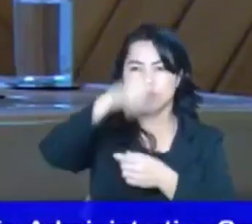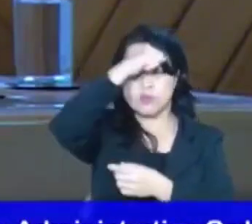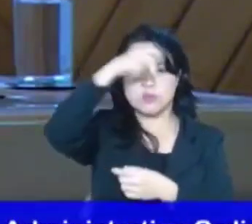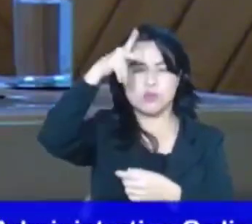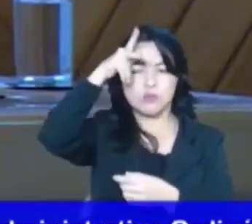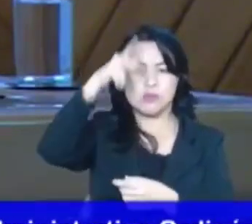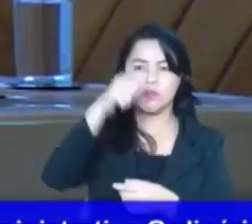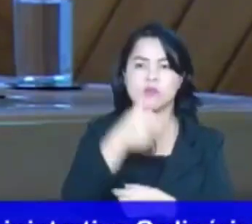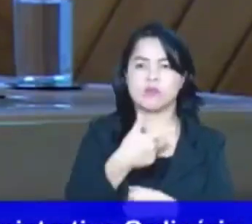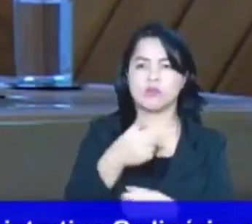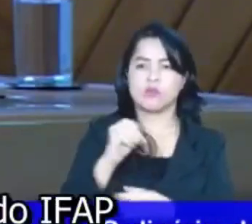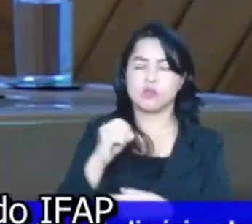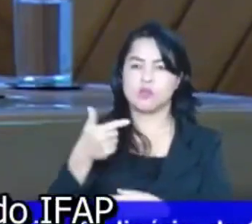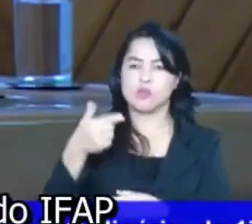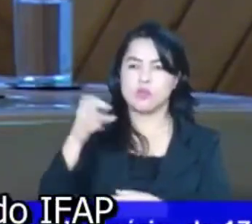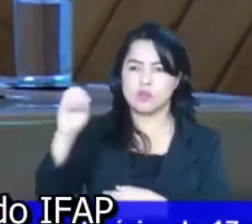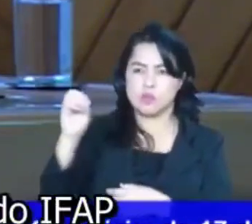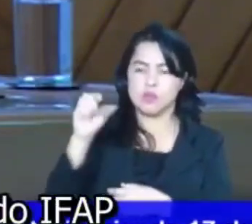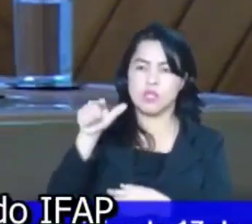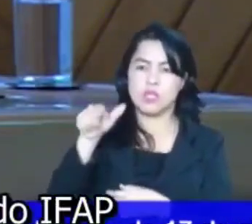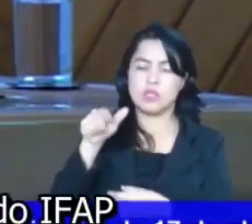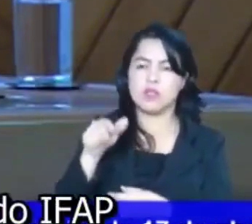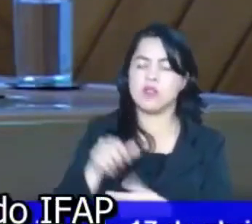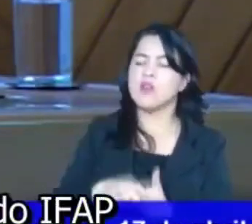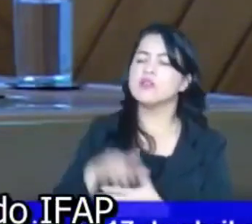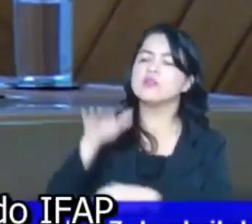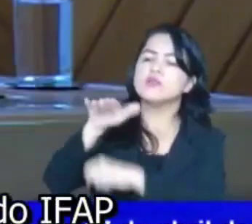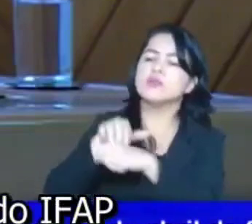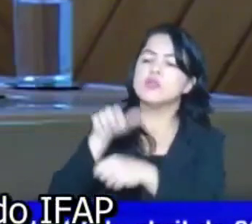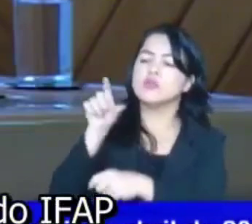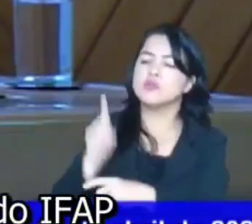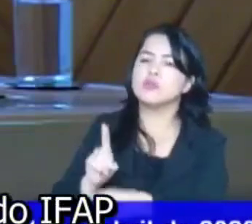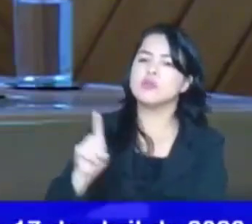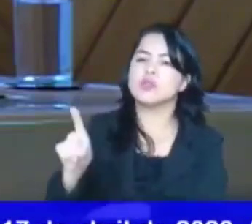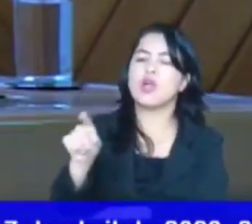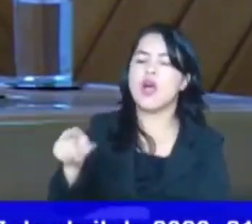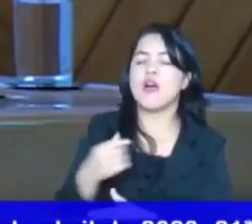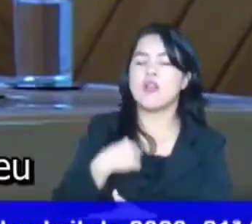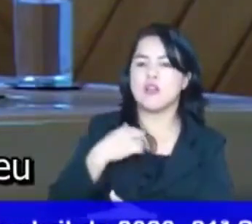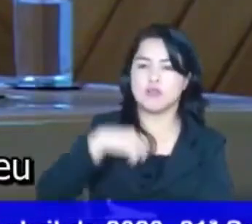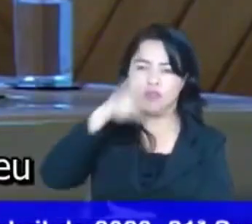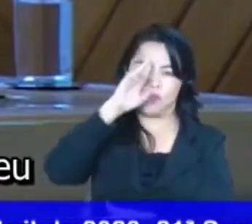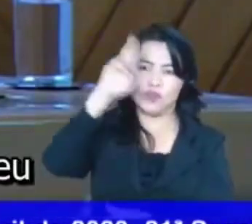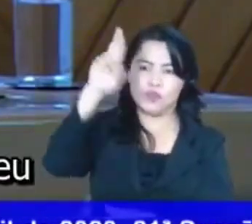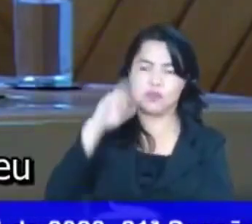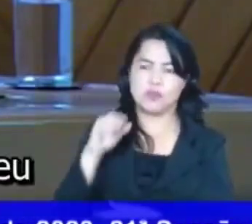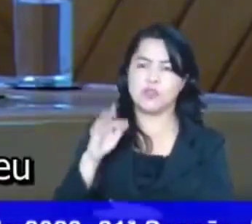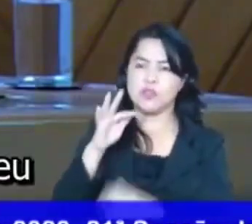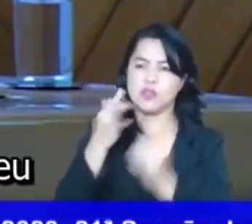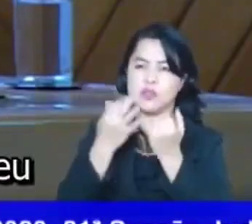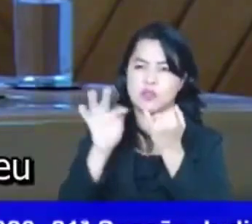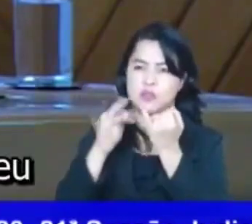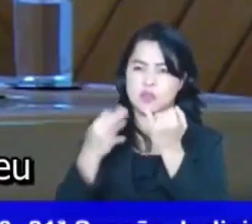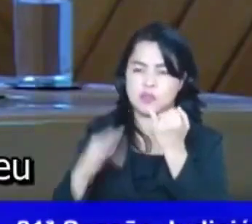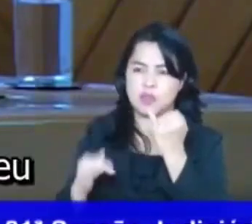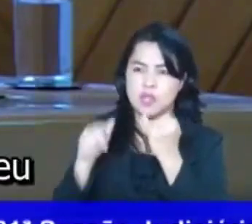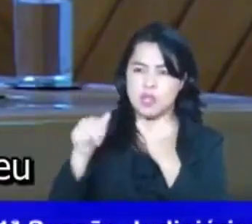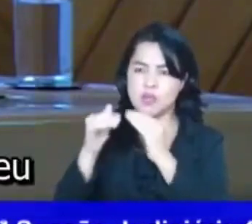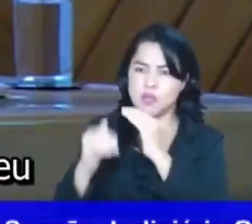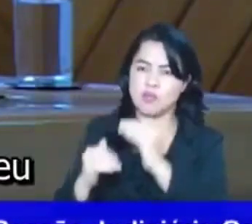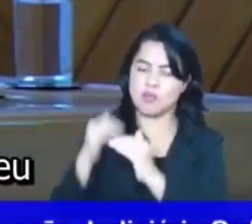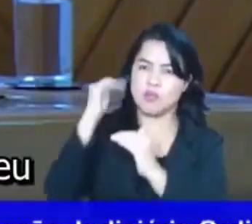em Macapá. A denunciada abordava as pessoas porque era reitora do IFAP e, nessa condição de